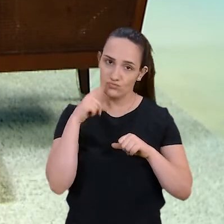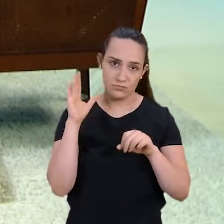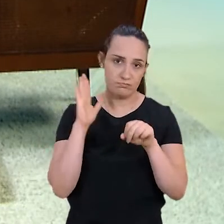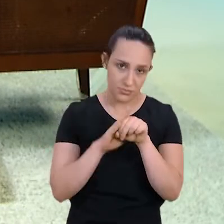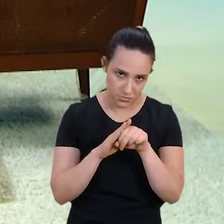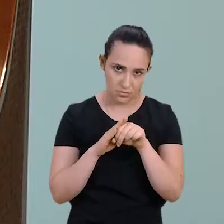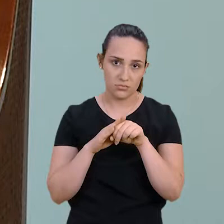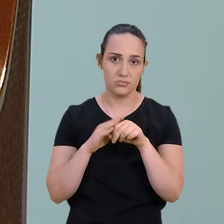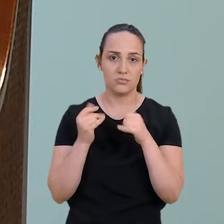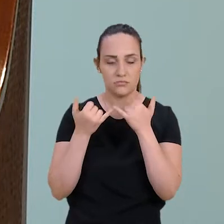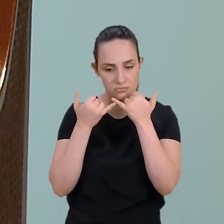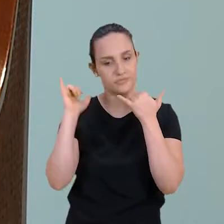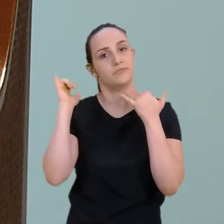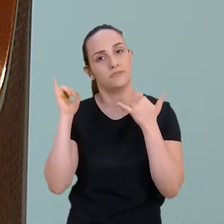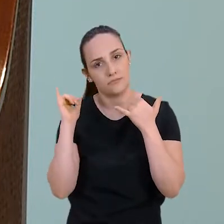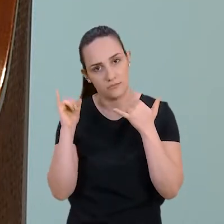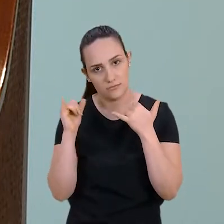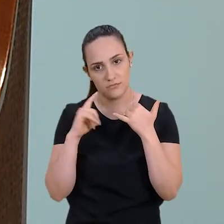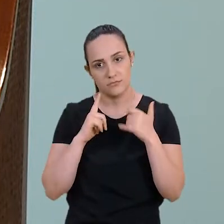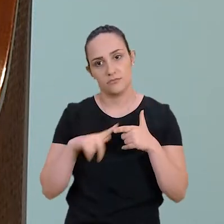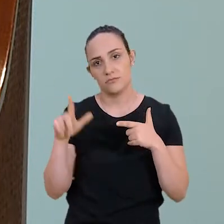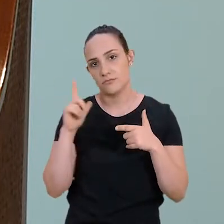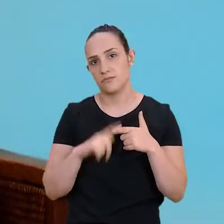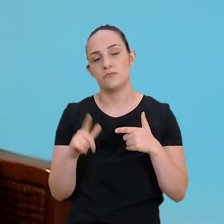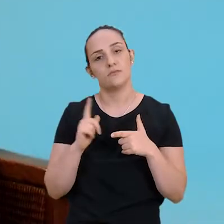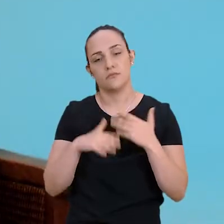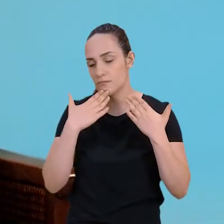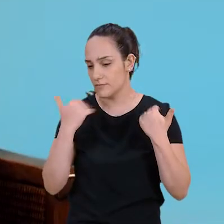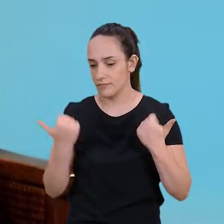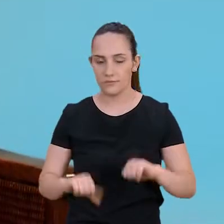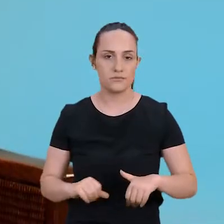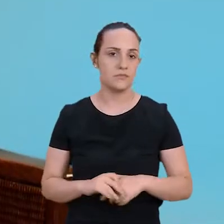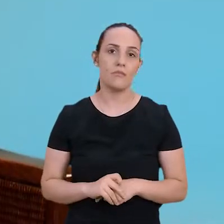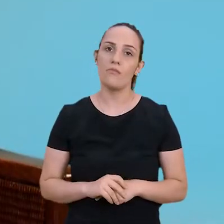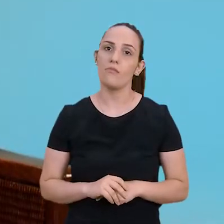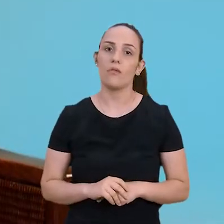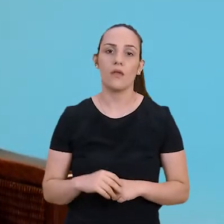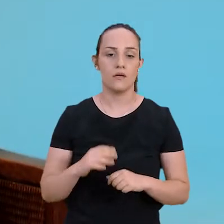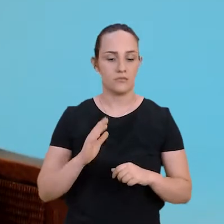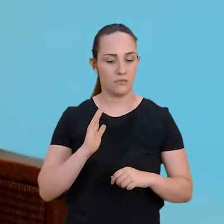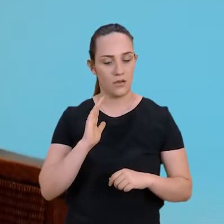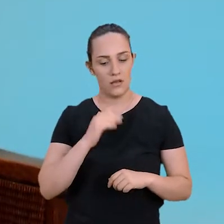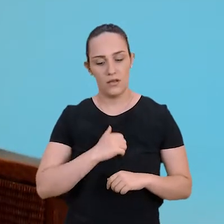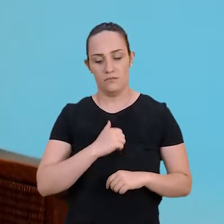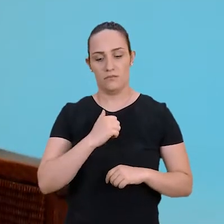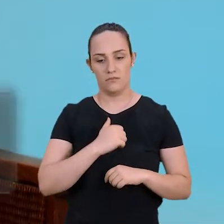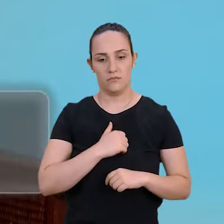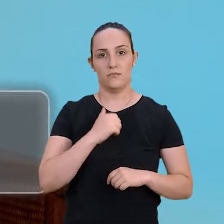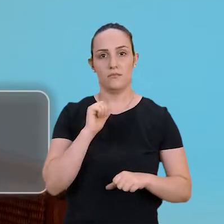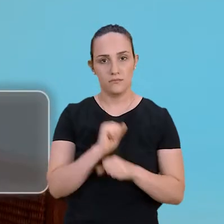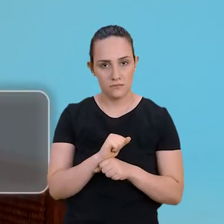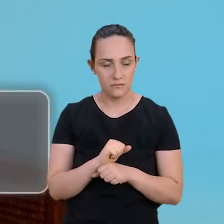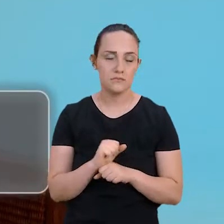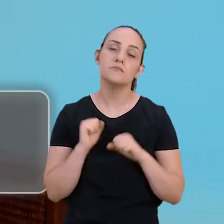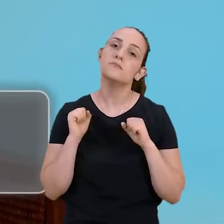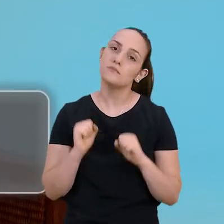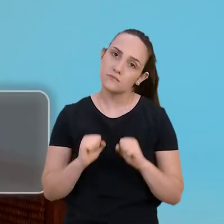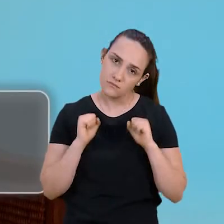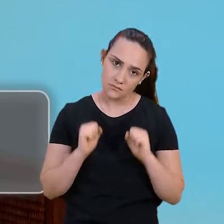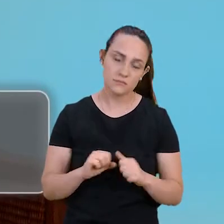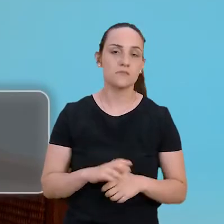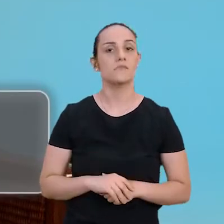é convulsão, dá na criança, que agrava muito, aí dá parada respiratória, cardíaca, pode até acontecer